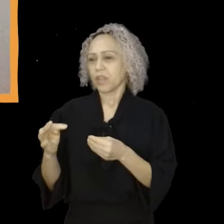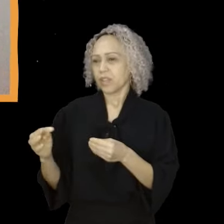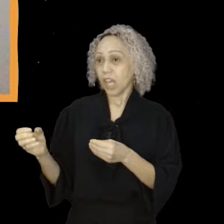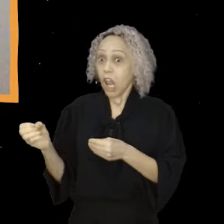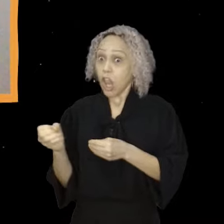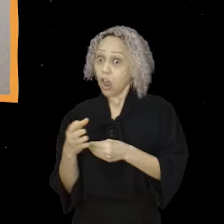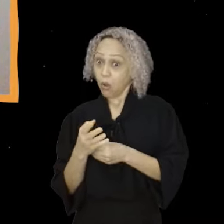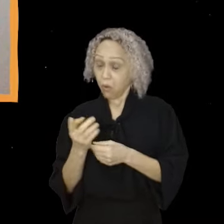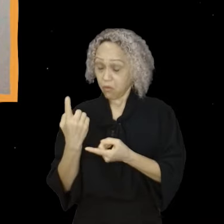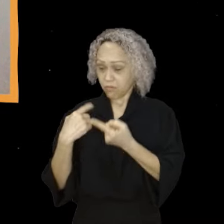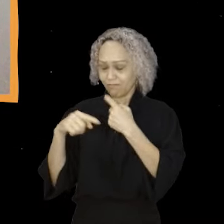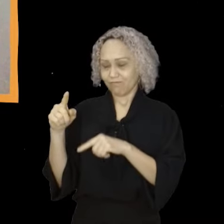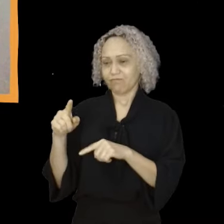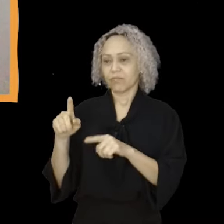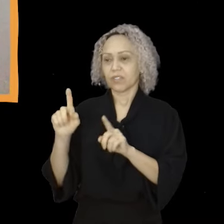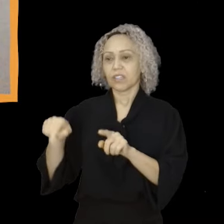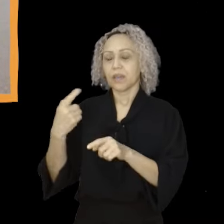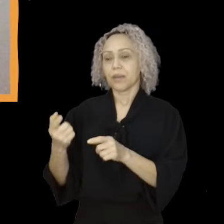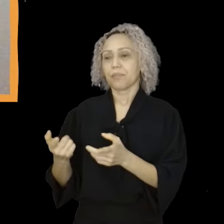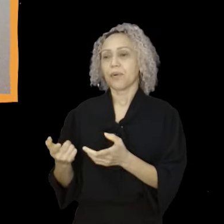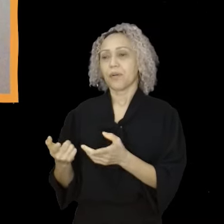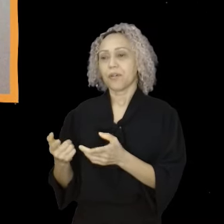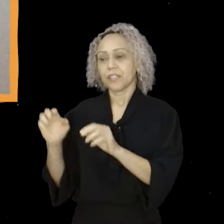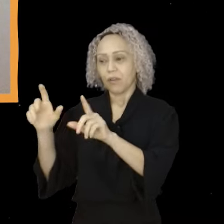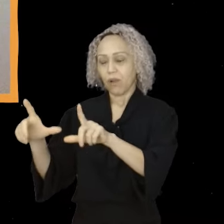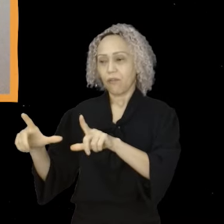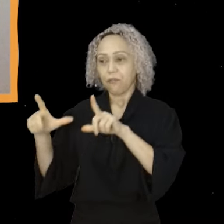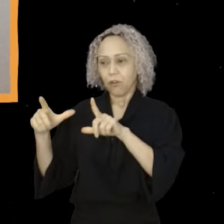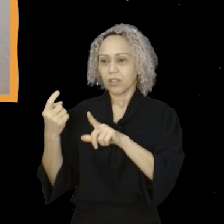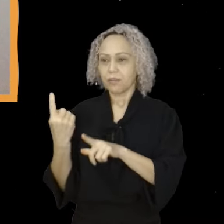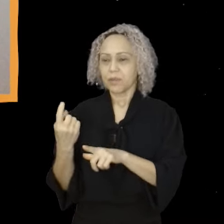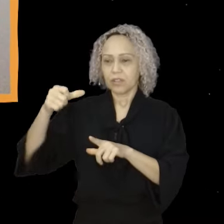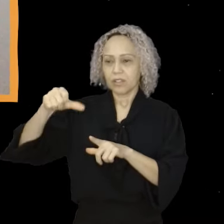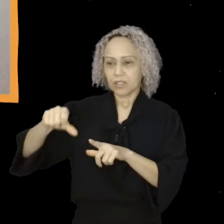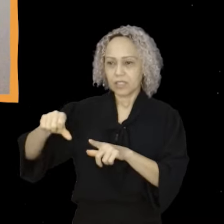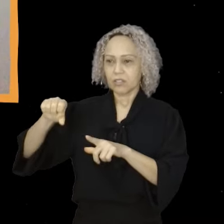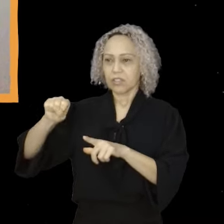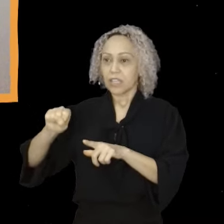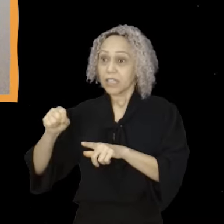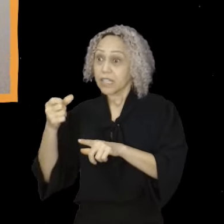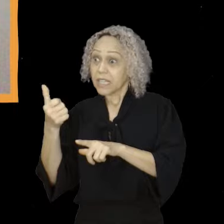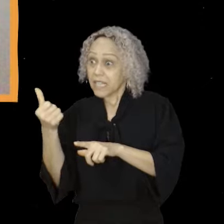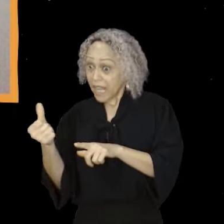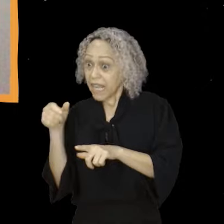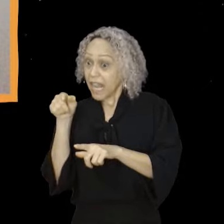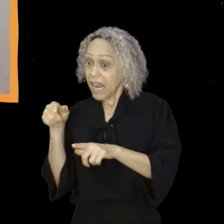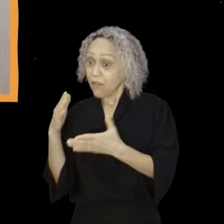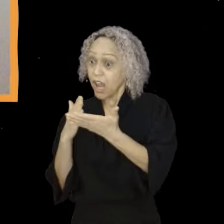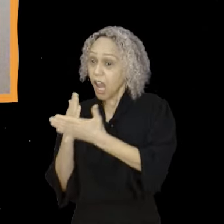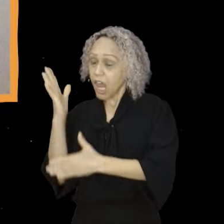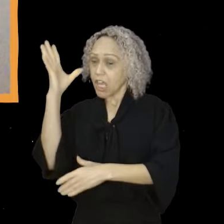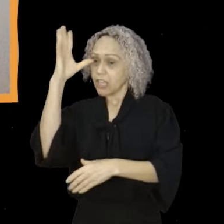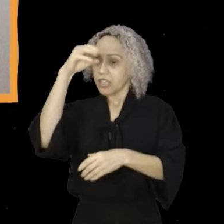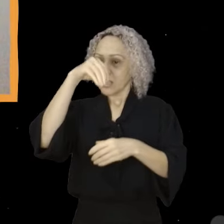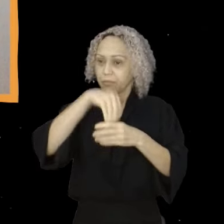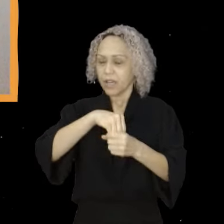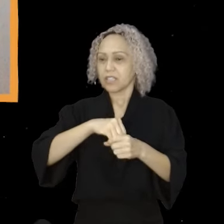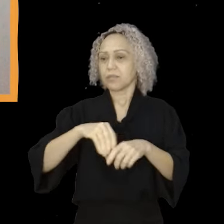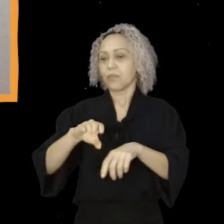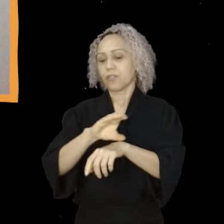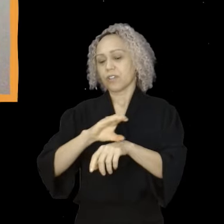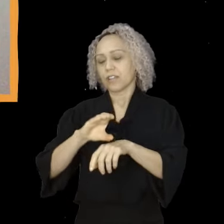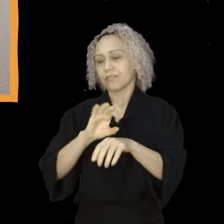de 1986. Vale lembrar que ele foi eleito e fez parte da Assembleia Constituinte. Pois agora, nesse segundo